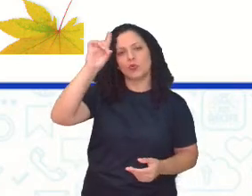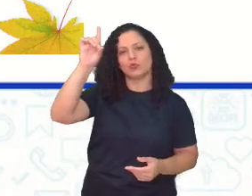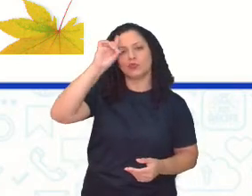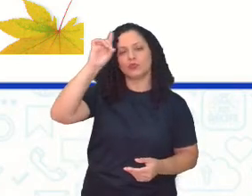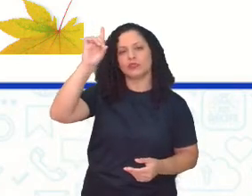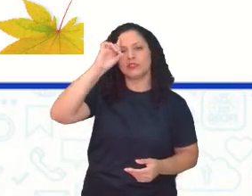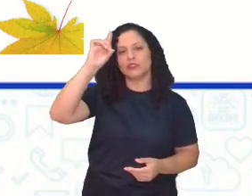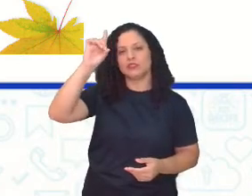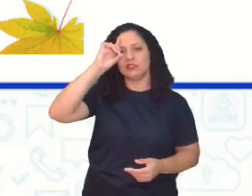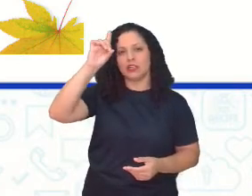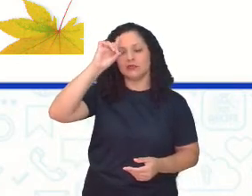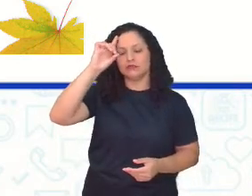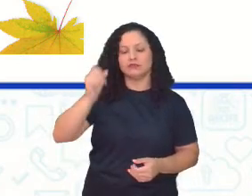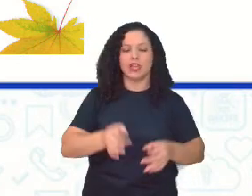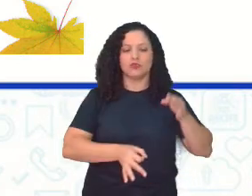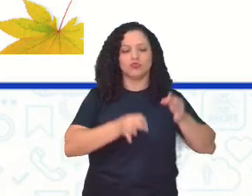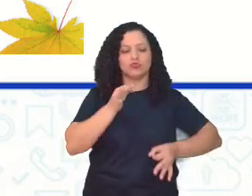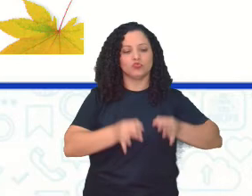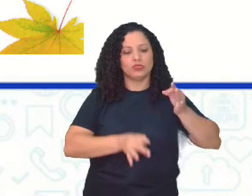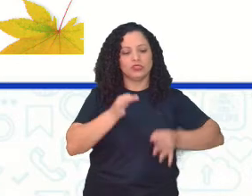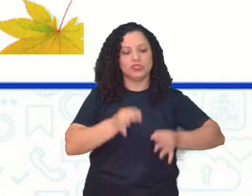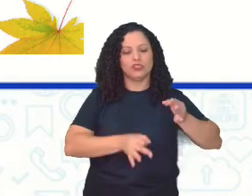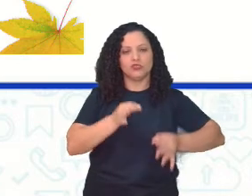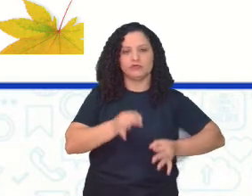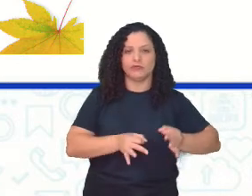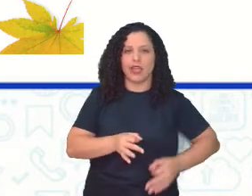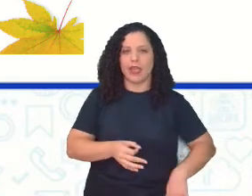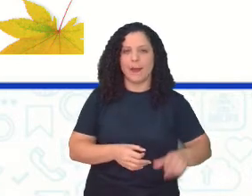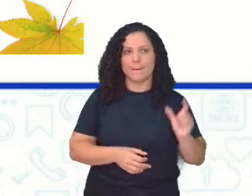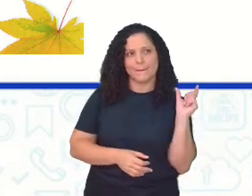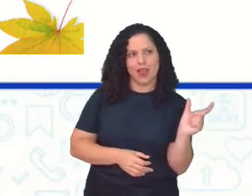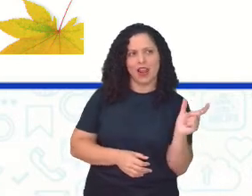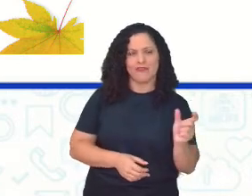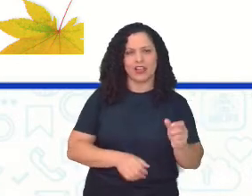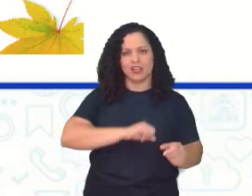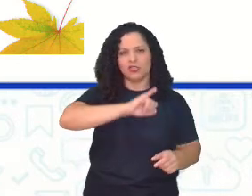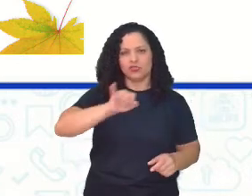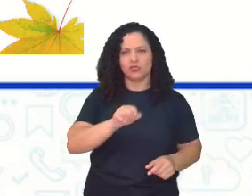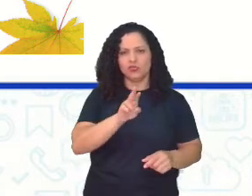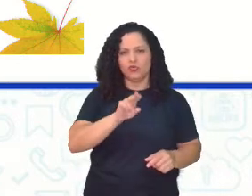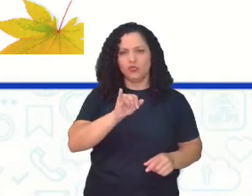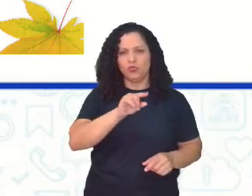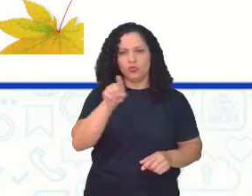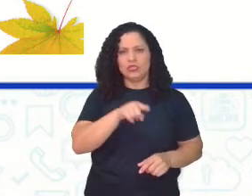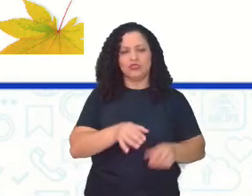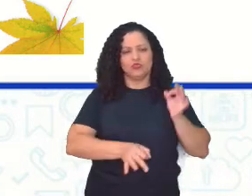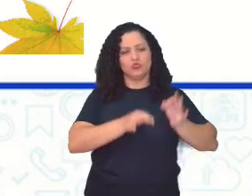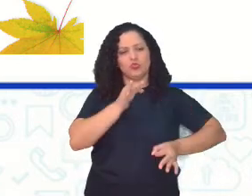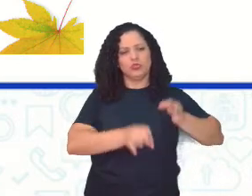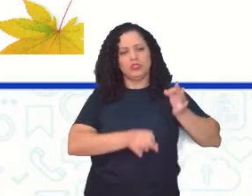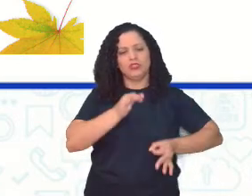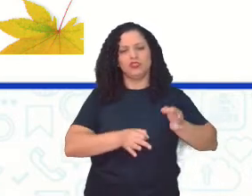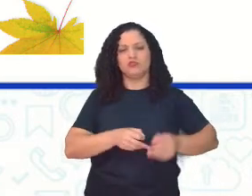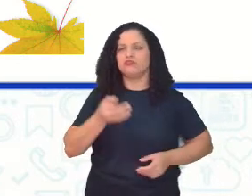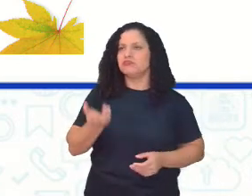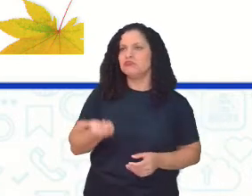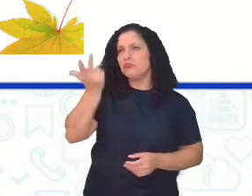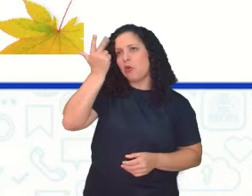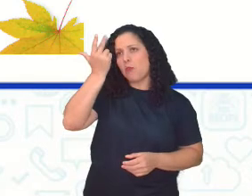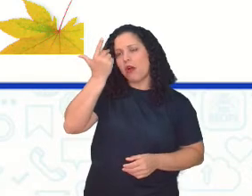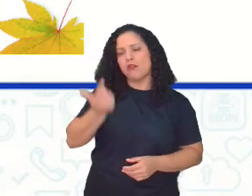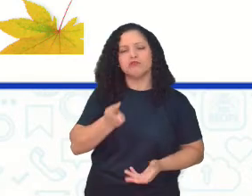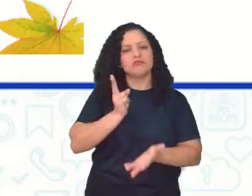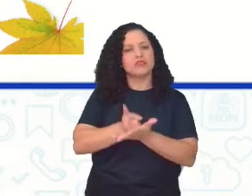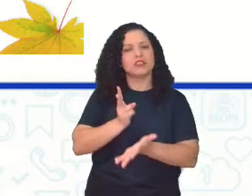ouvir a palavra, não é? O juiz da segunda vara, da primeira vara, não é? Decidiu isso, né? Da primeira instância,